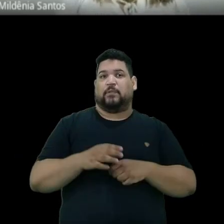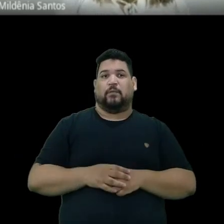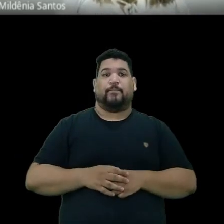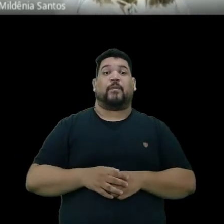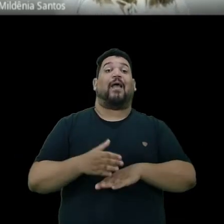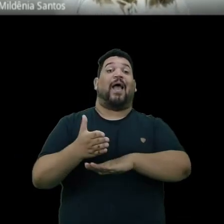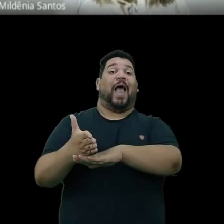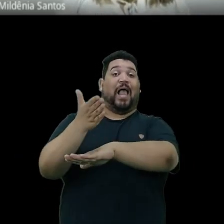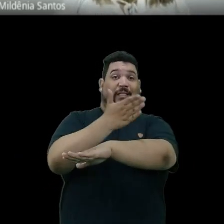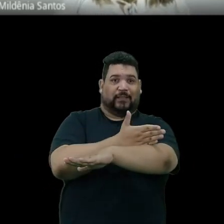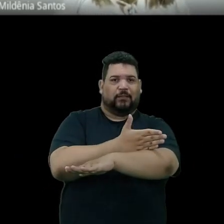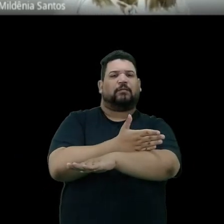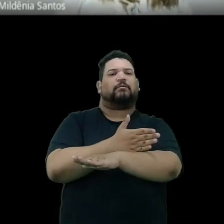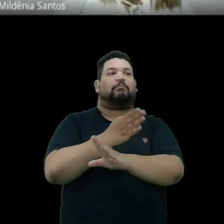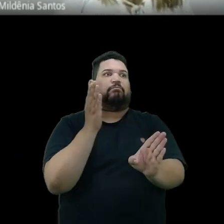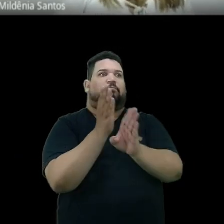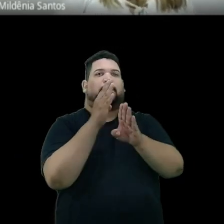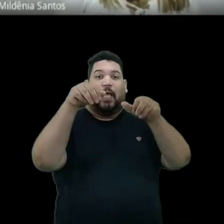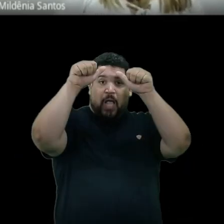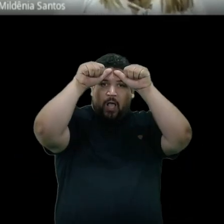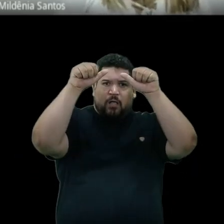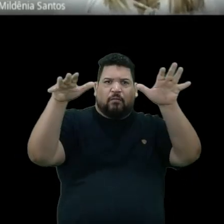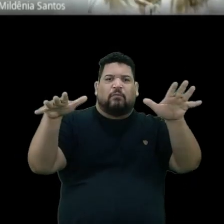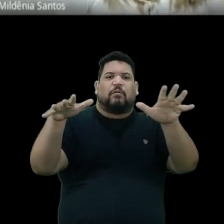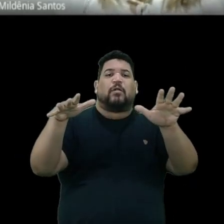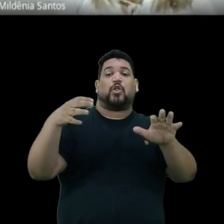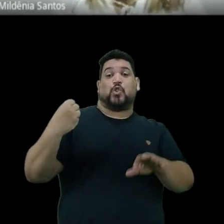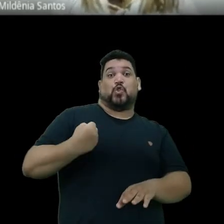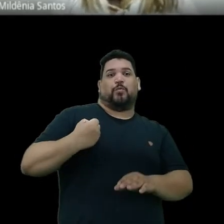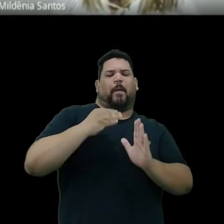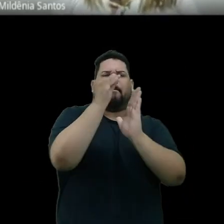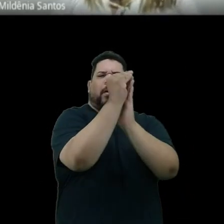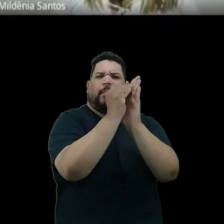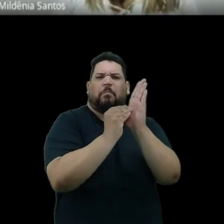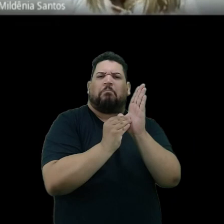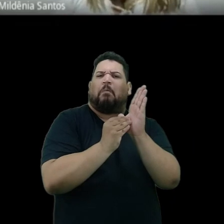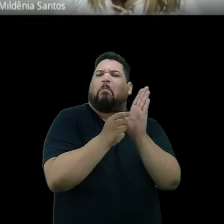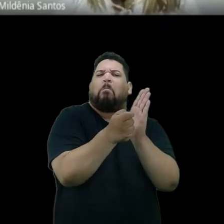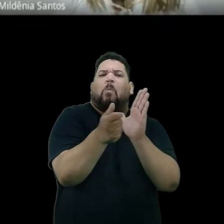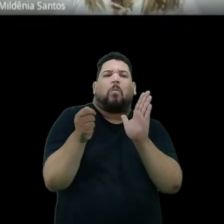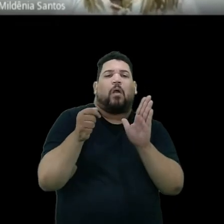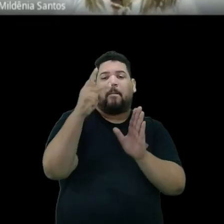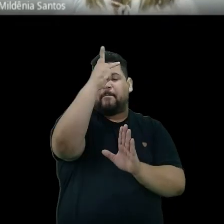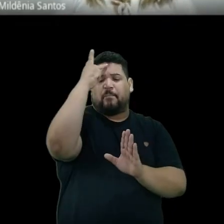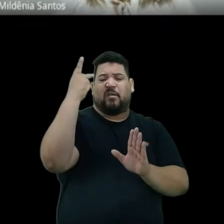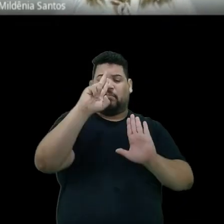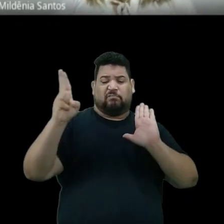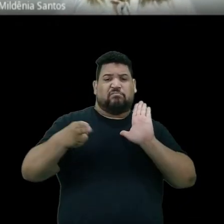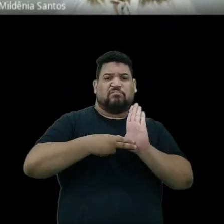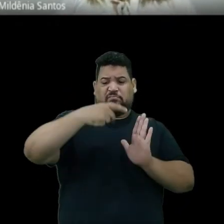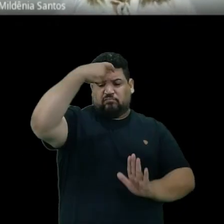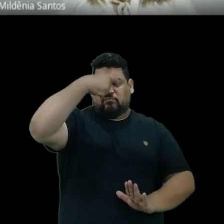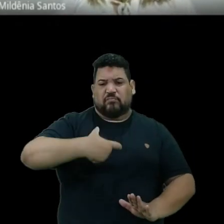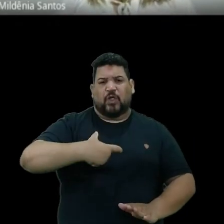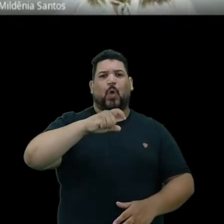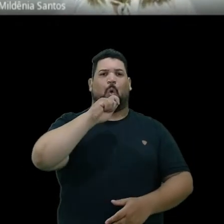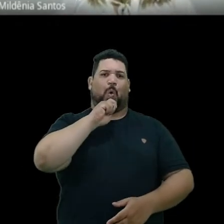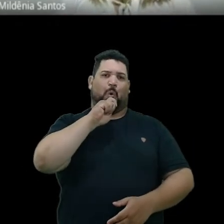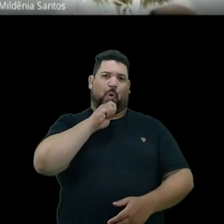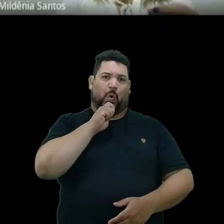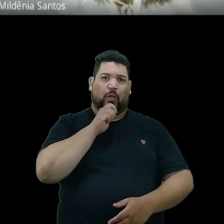de autismo eram subnotificados, as pessoas não reconheciam. Até quando a gente está